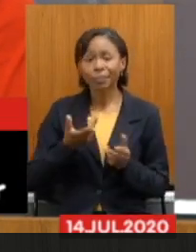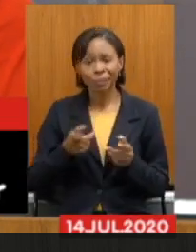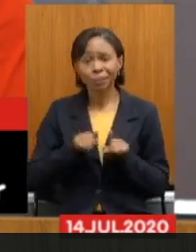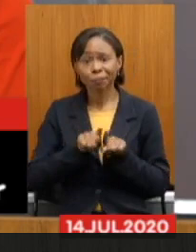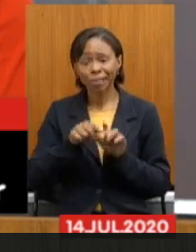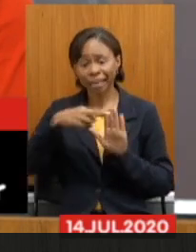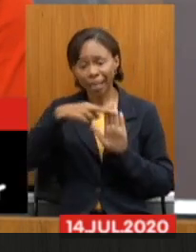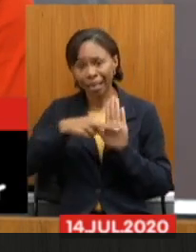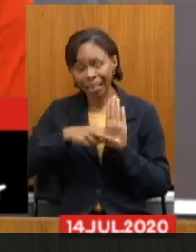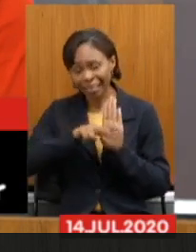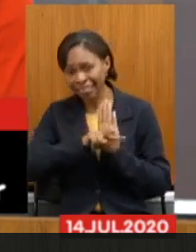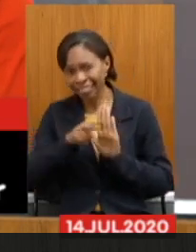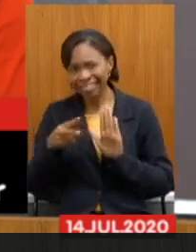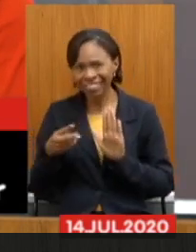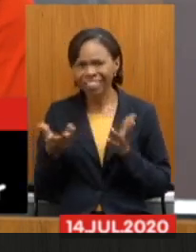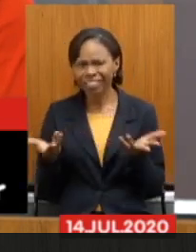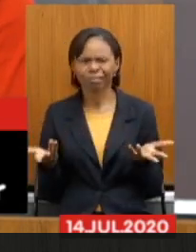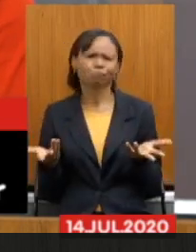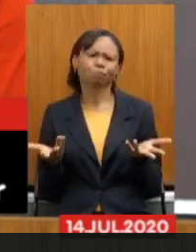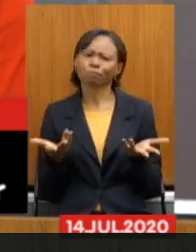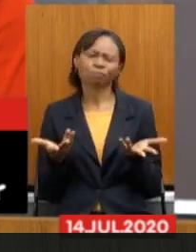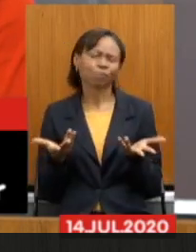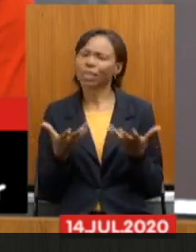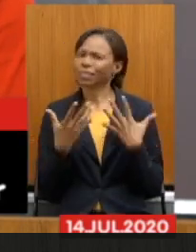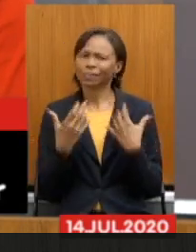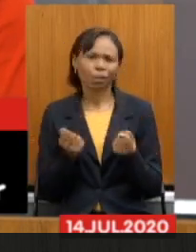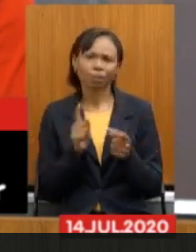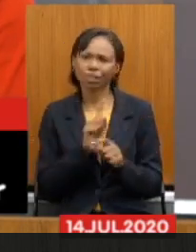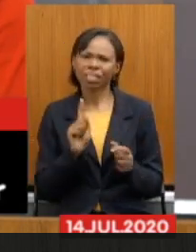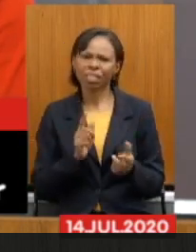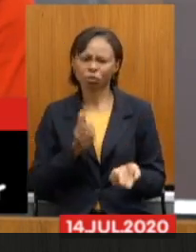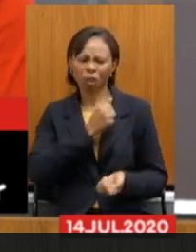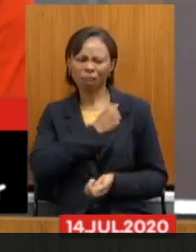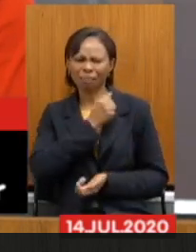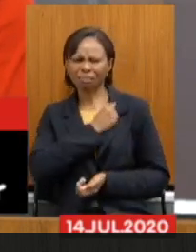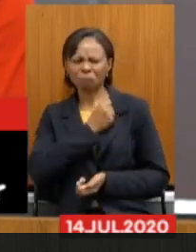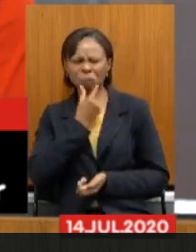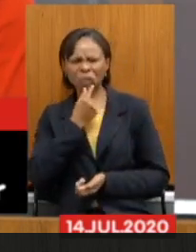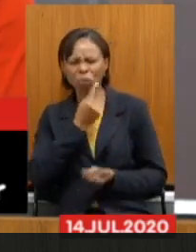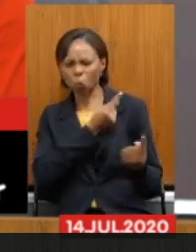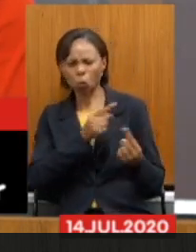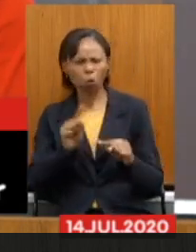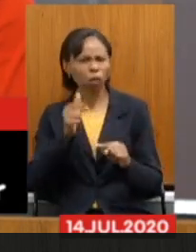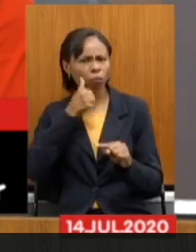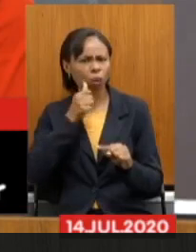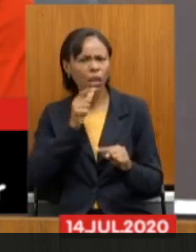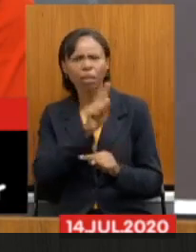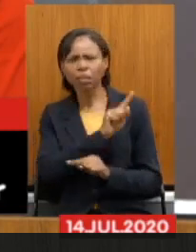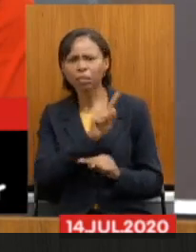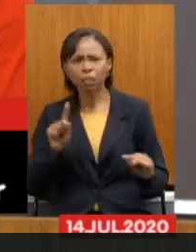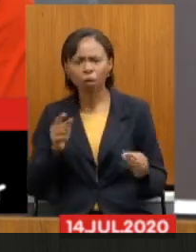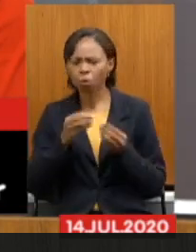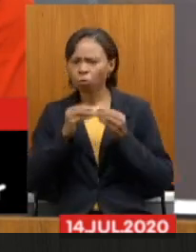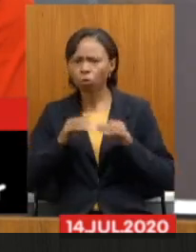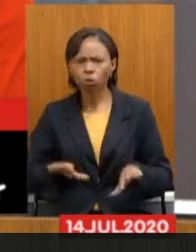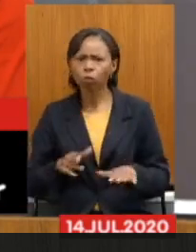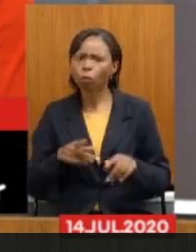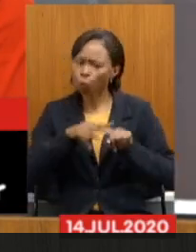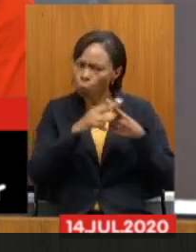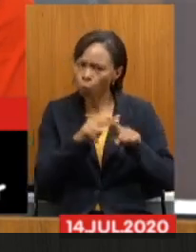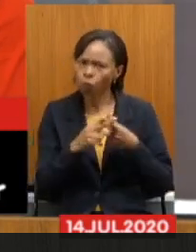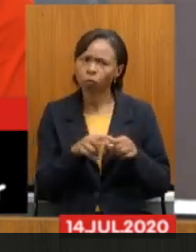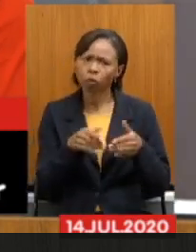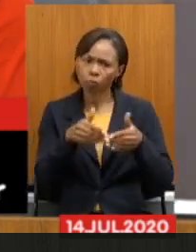transição. Senhores deputados, não aceitamos arrombos machistas contra as mulheres. Corrijam já, por favor, esse